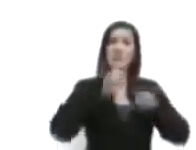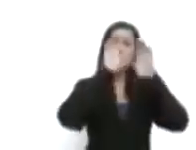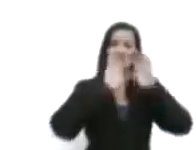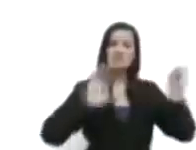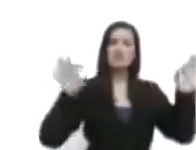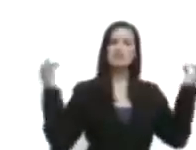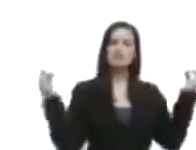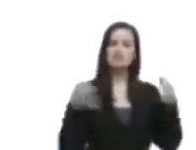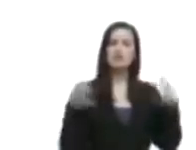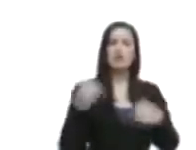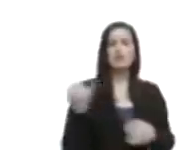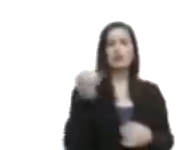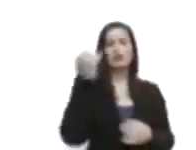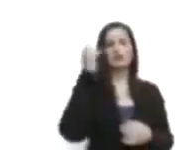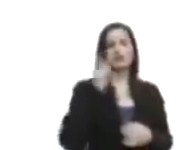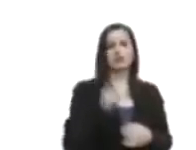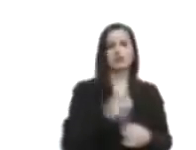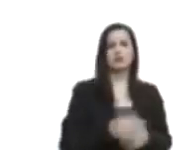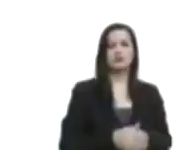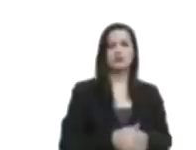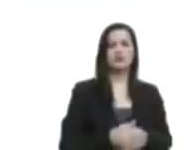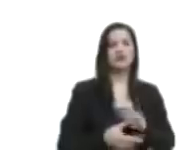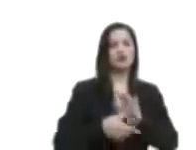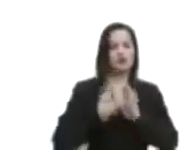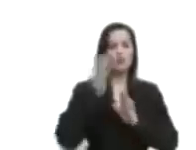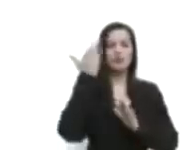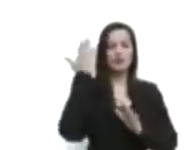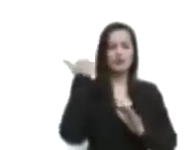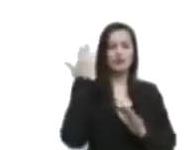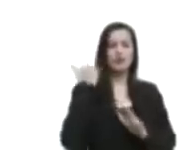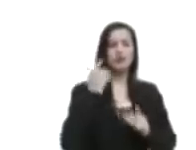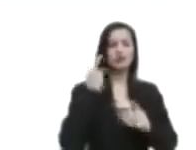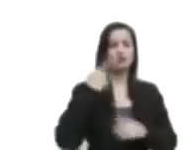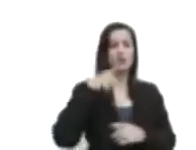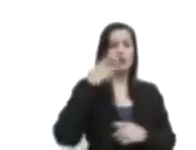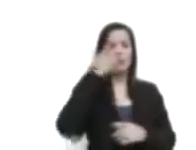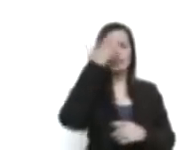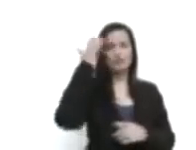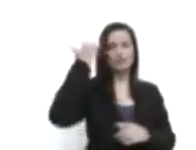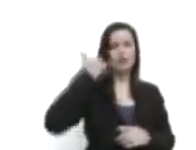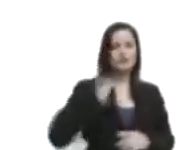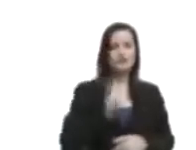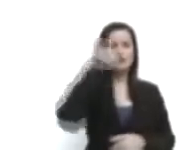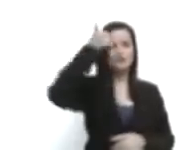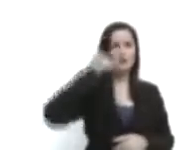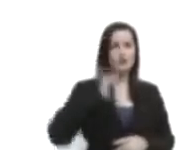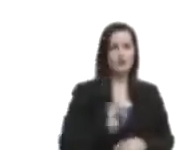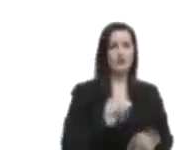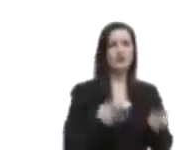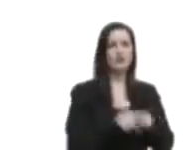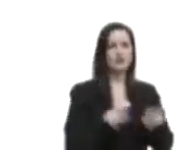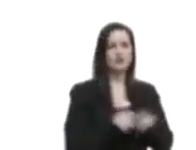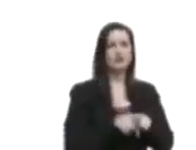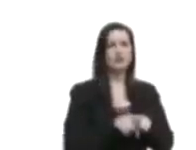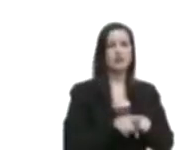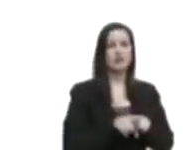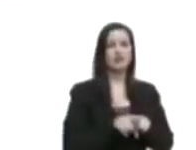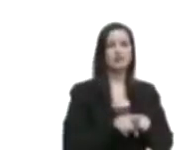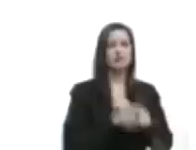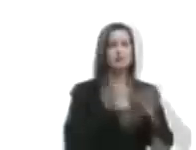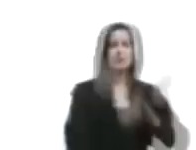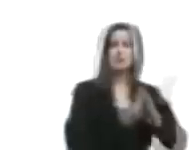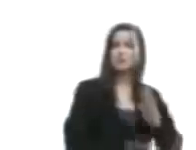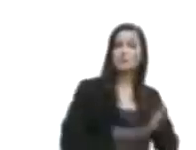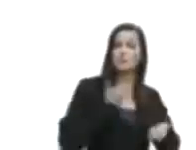os profetas que vieram antes de vós. Deixa aberto aí, por favor, vamos fazer a exposição deste